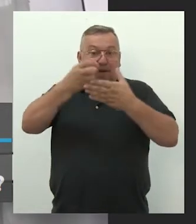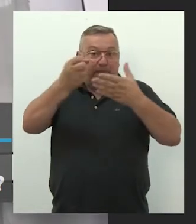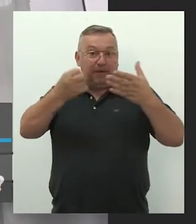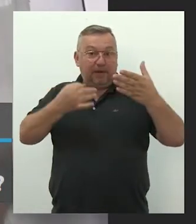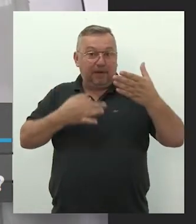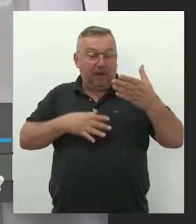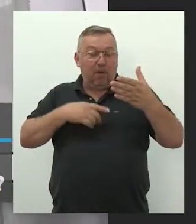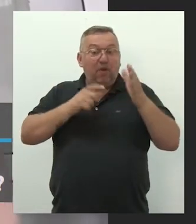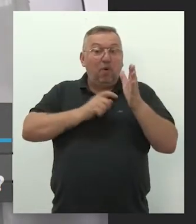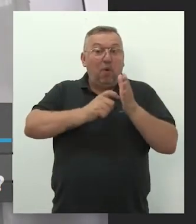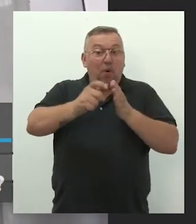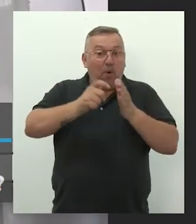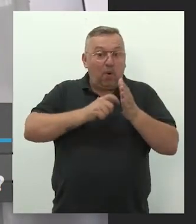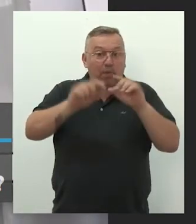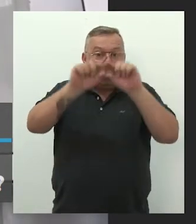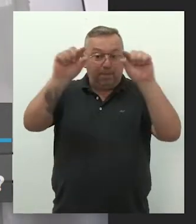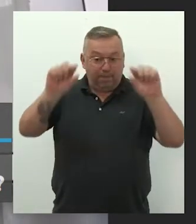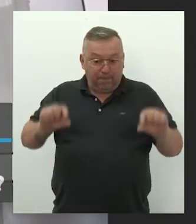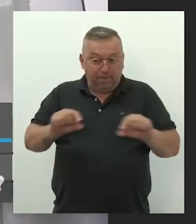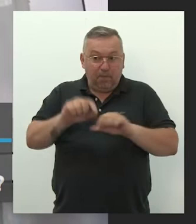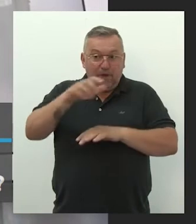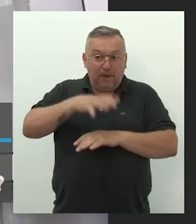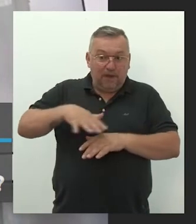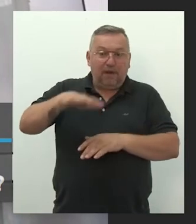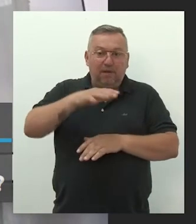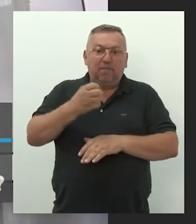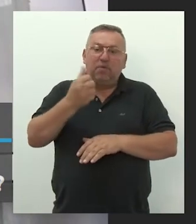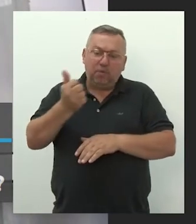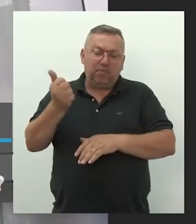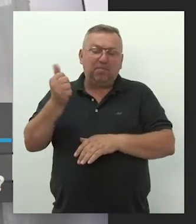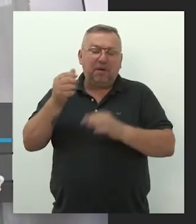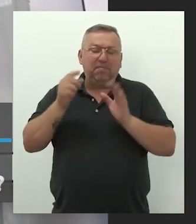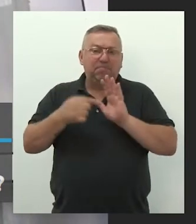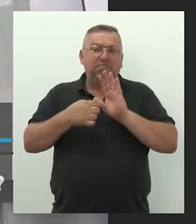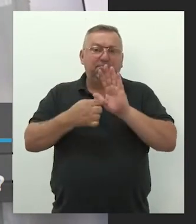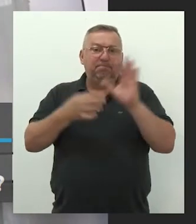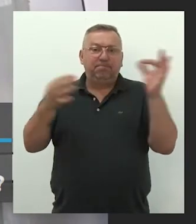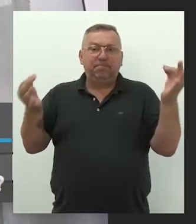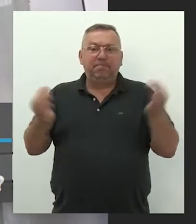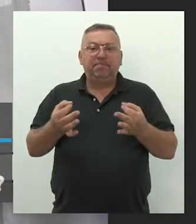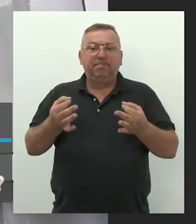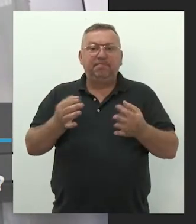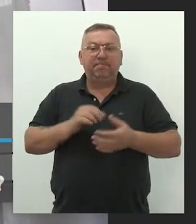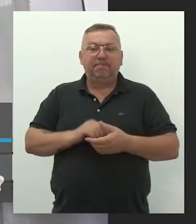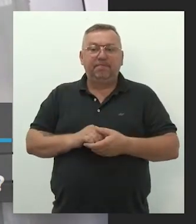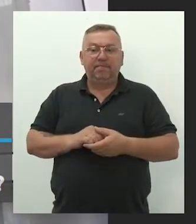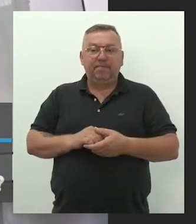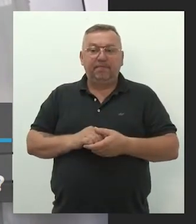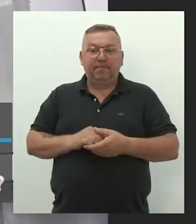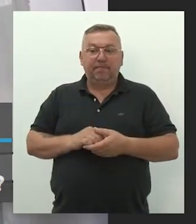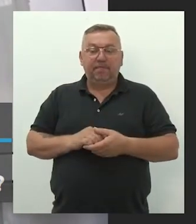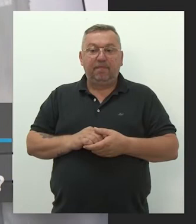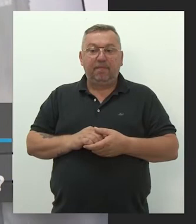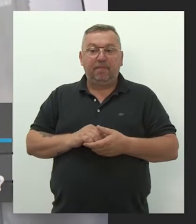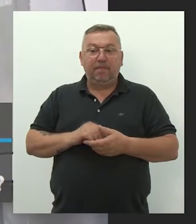né? Esse conceito do que é perímetro e do que é área. Muito bem desenhado, né? Bom, mas o